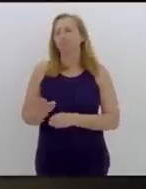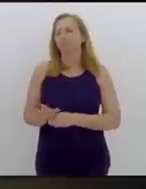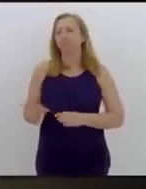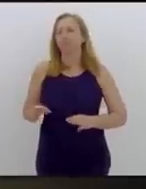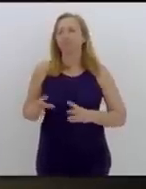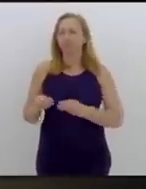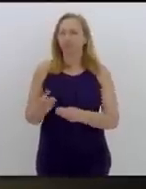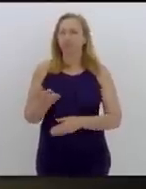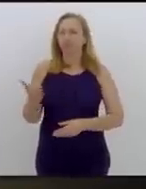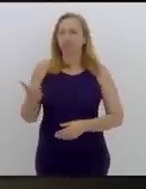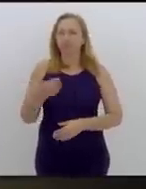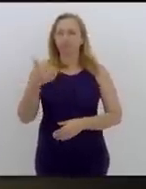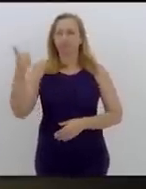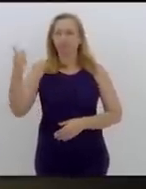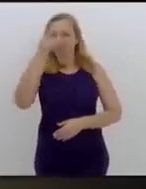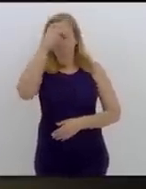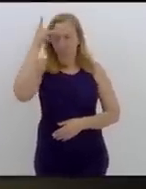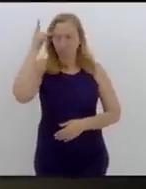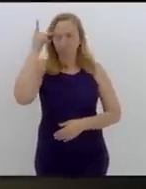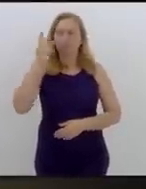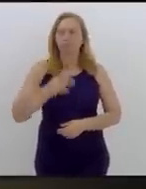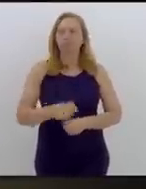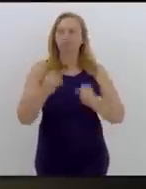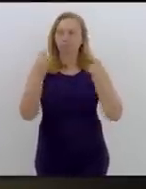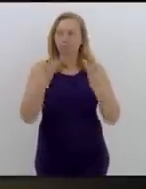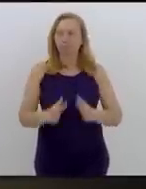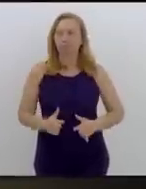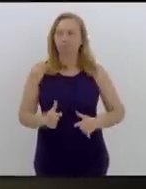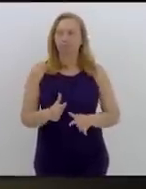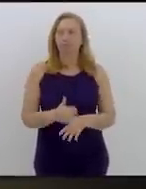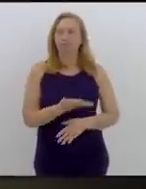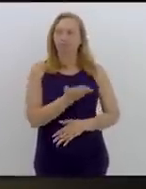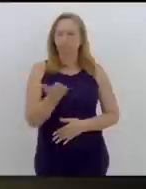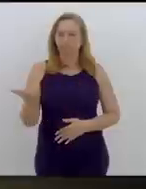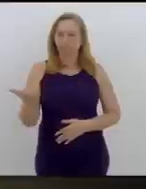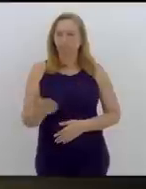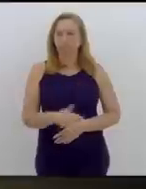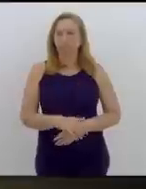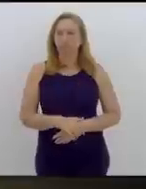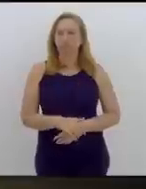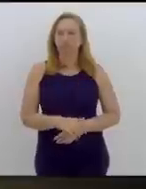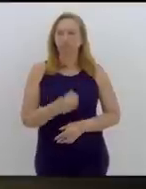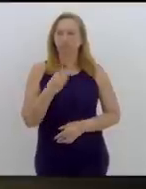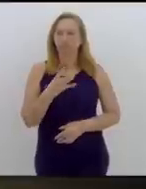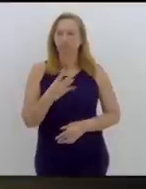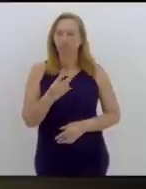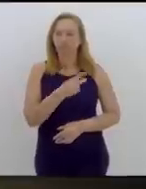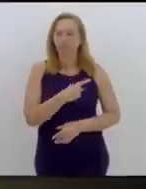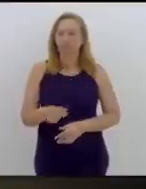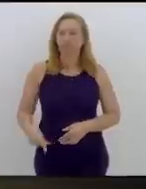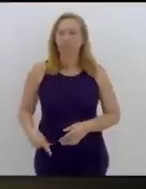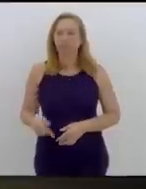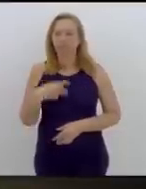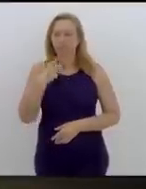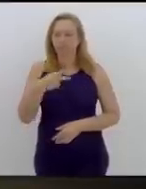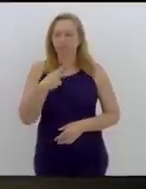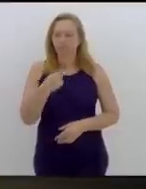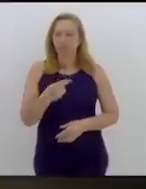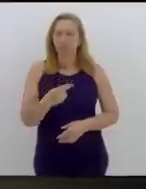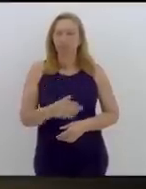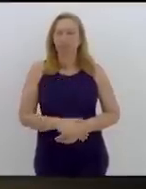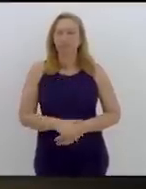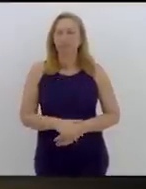seja a melhor pessoa para explicar isso aí para vocês Bom Presidente Essa é a minha fala